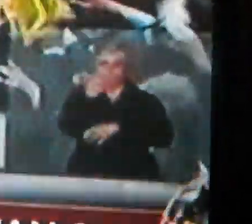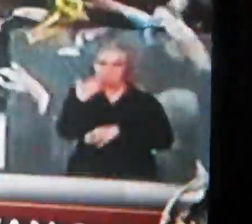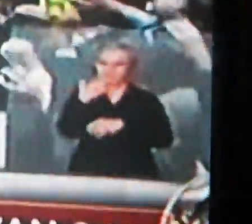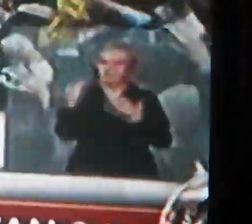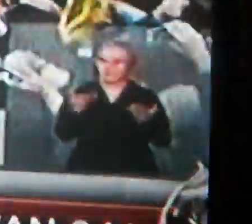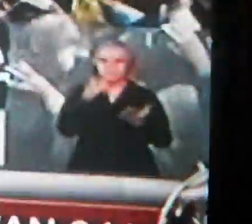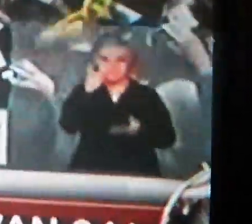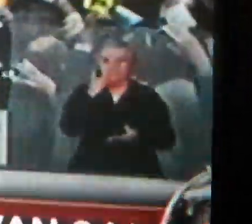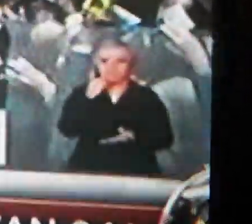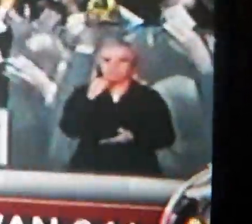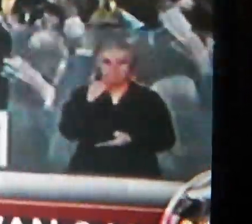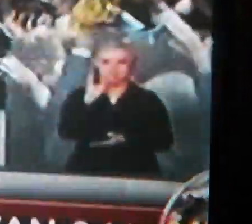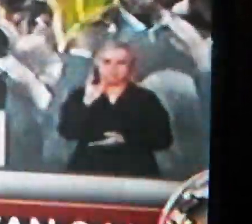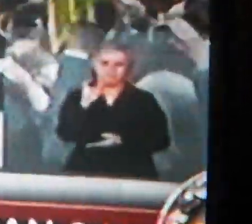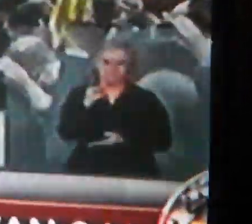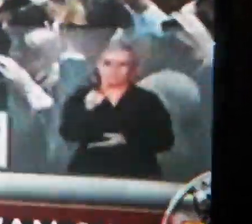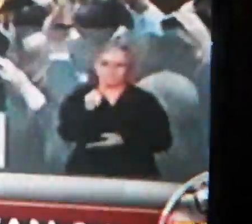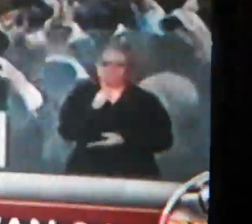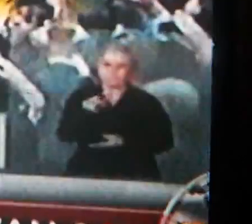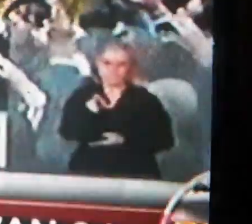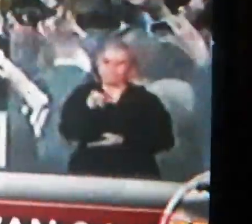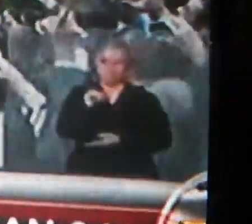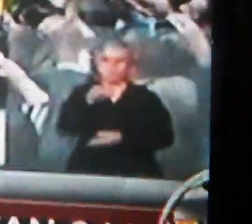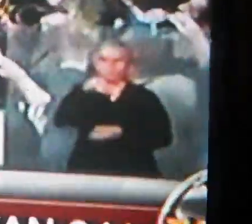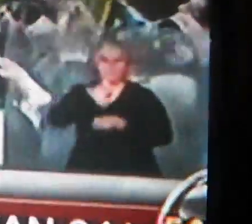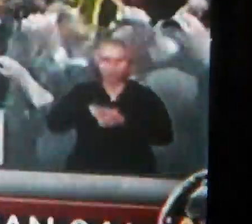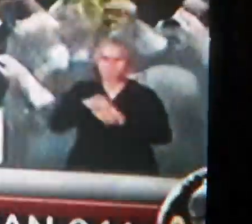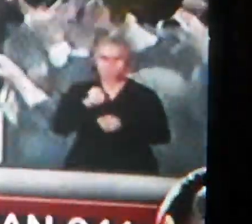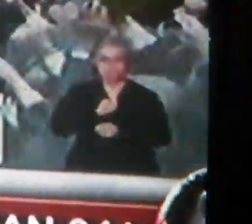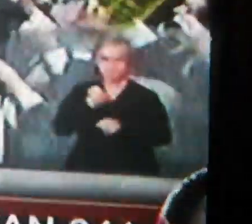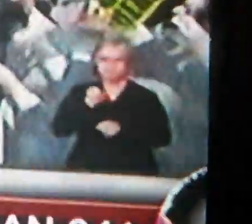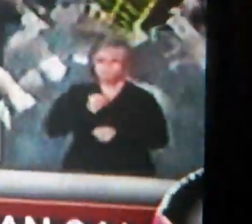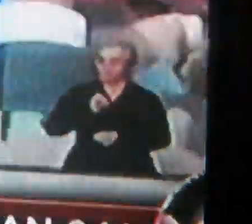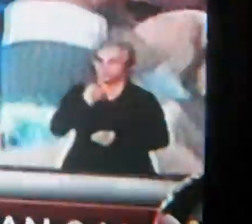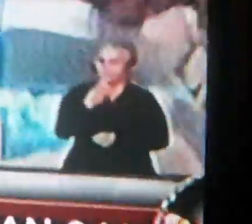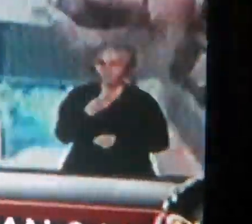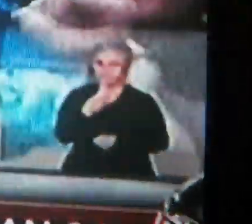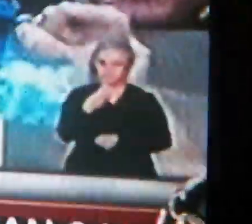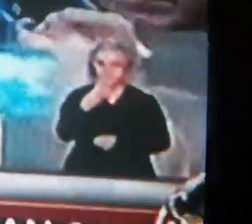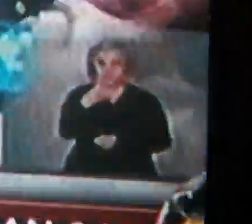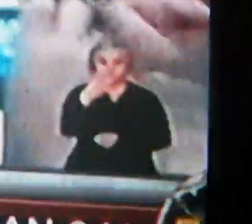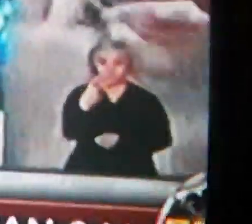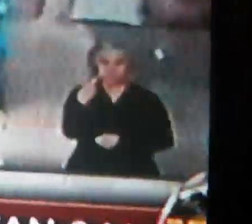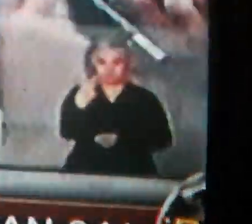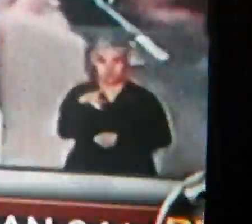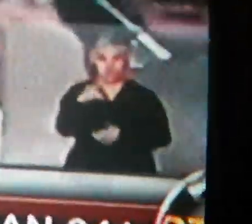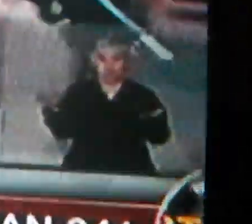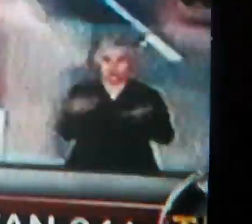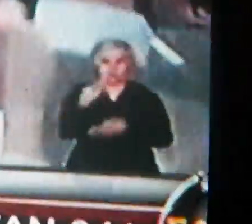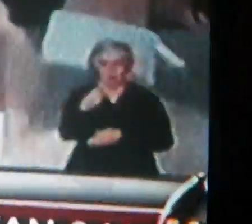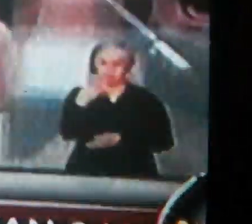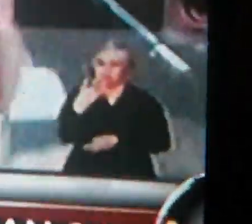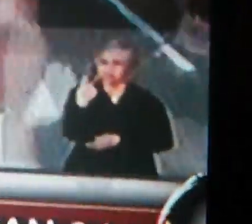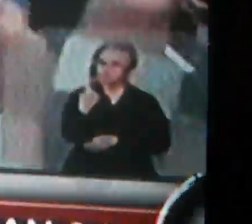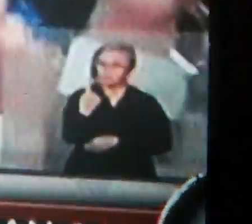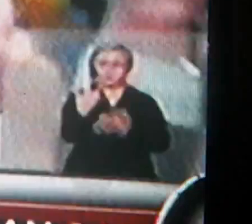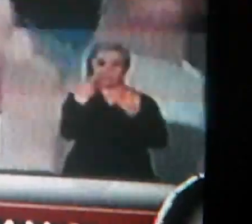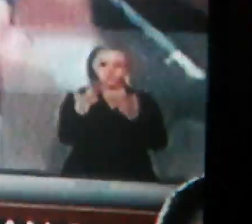Do PSDB do Estado de Pernambuco vai ser o voto de número 342, 341 agora favorável